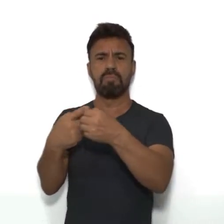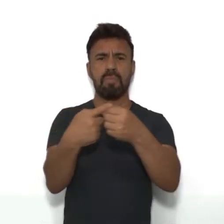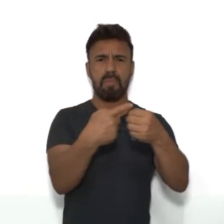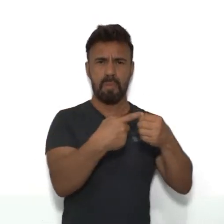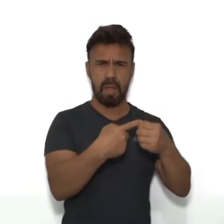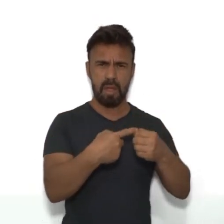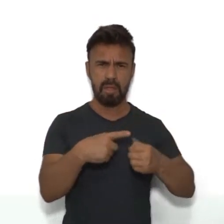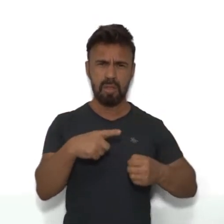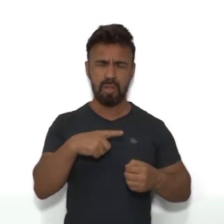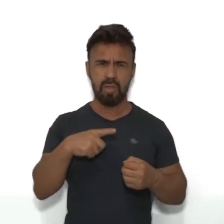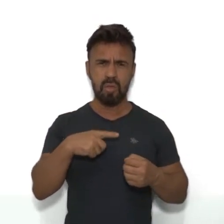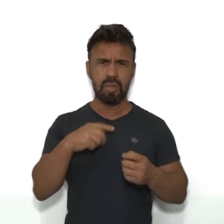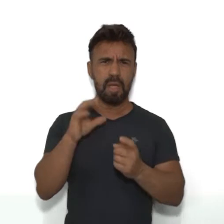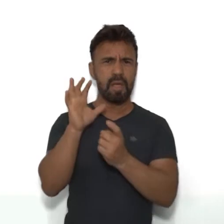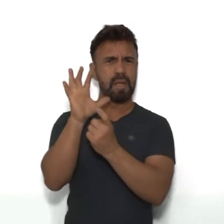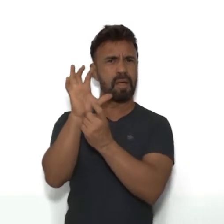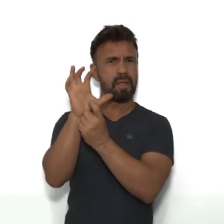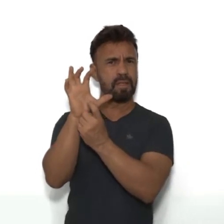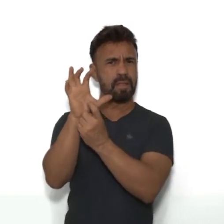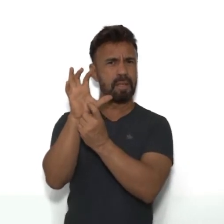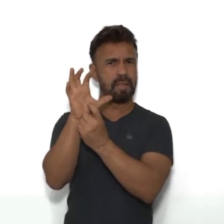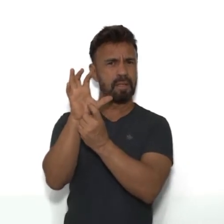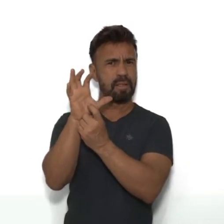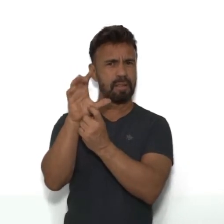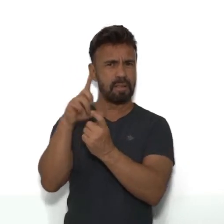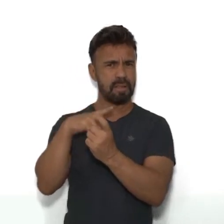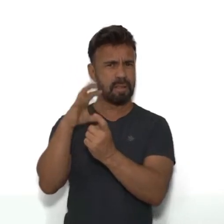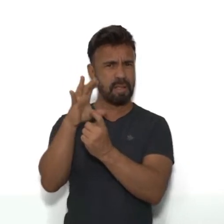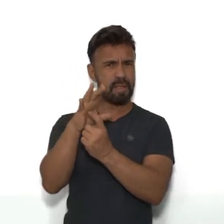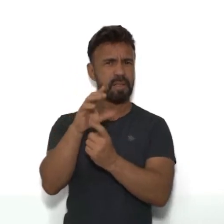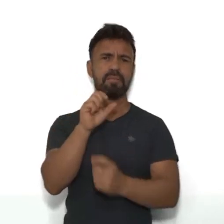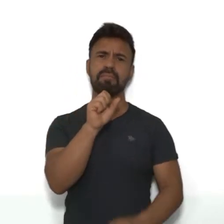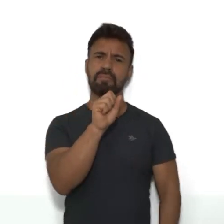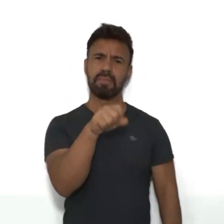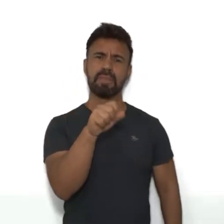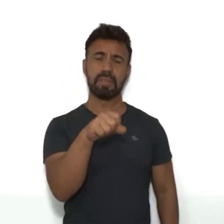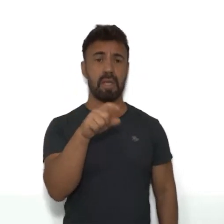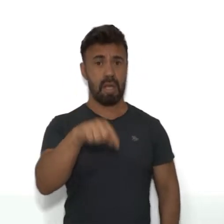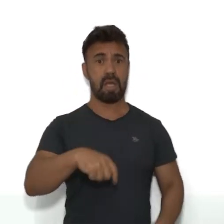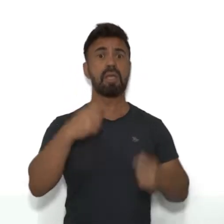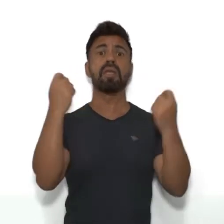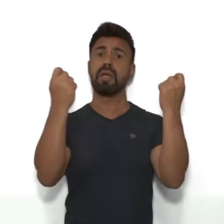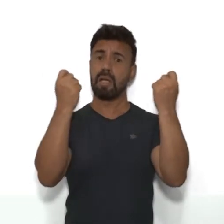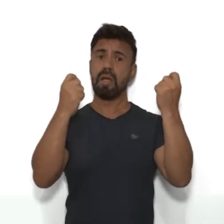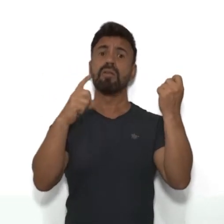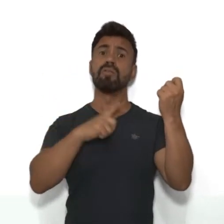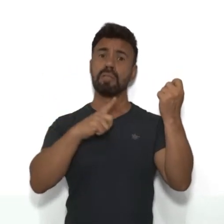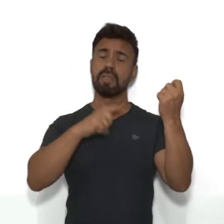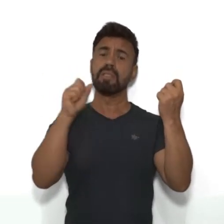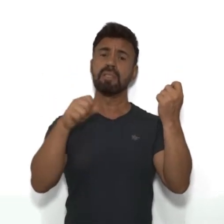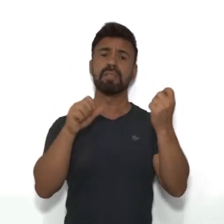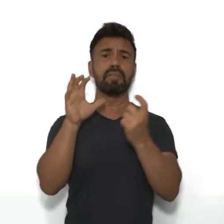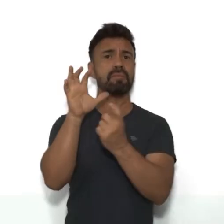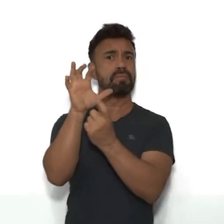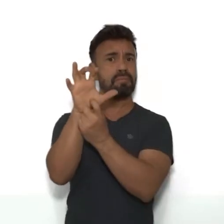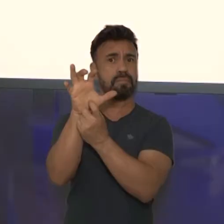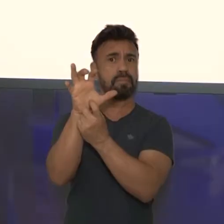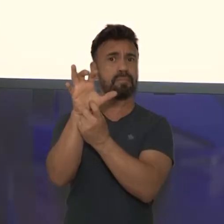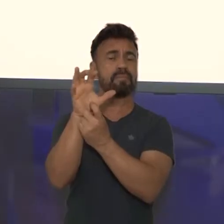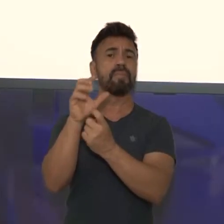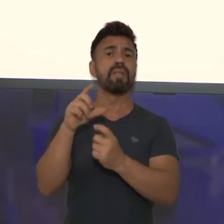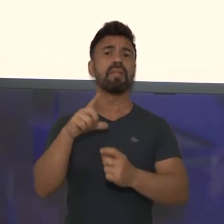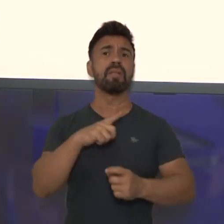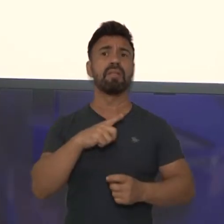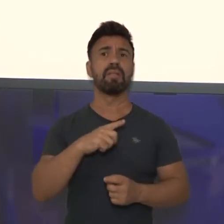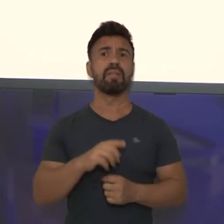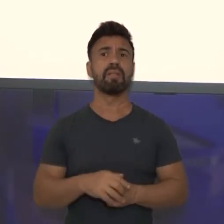cidade existem antenas de rádio? E a resposta é sim. Aqui em Caruaru existe sim antenas de rádio, tá?